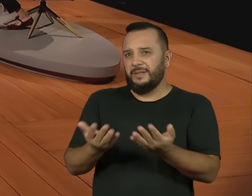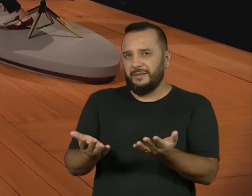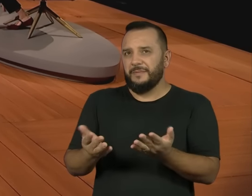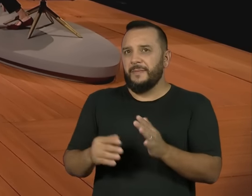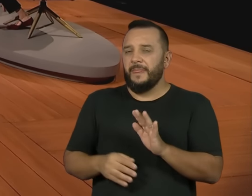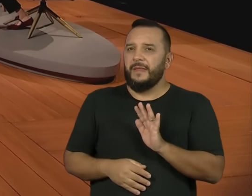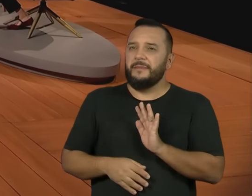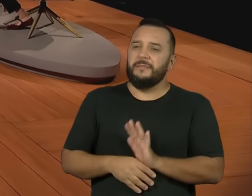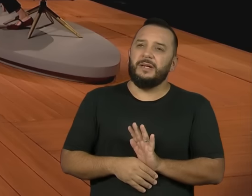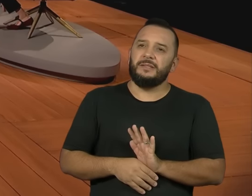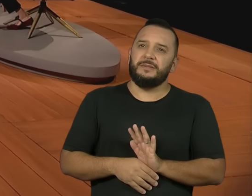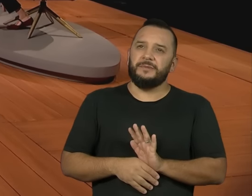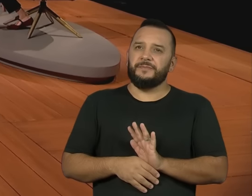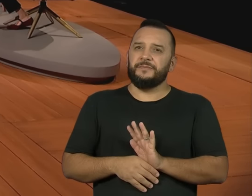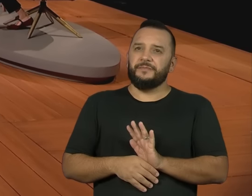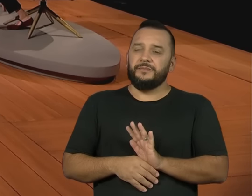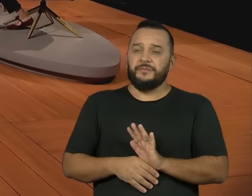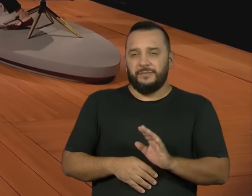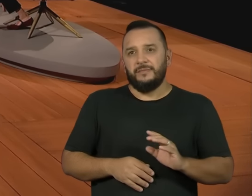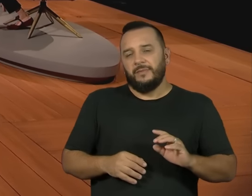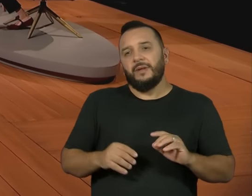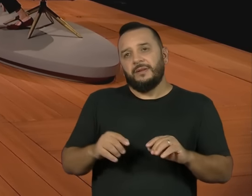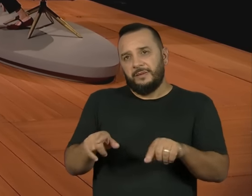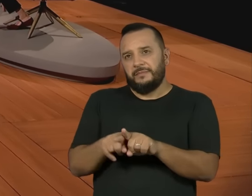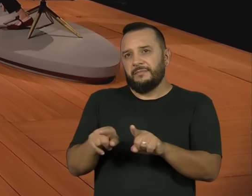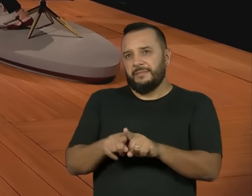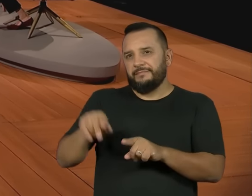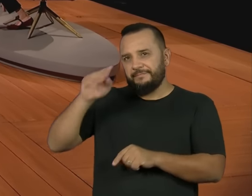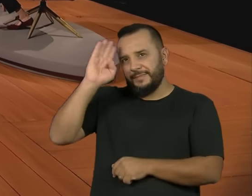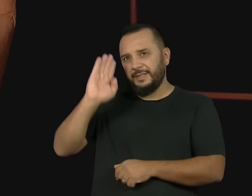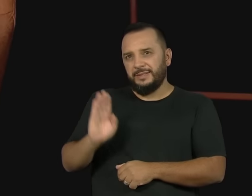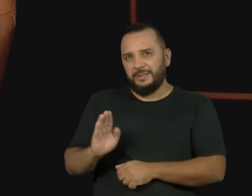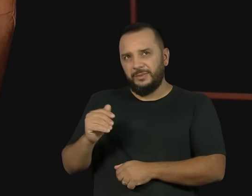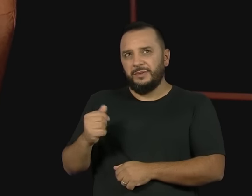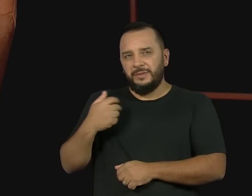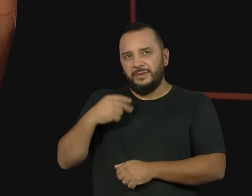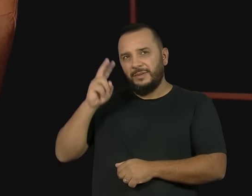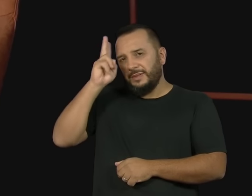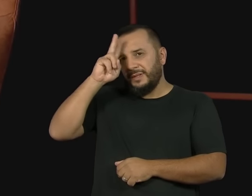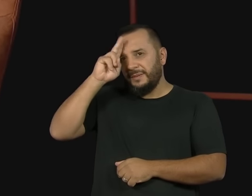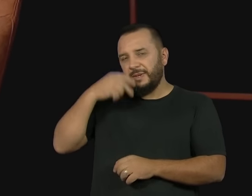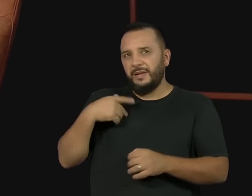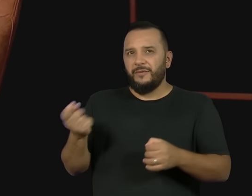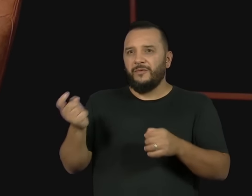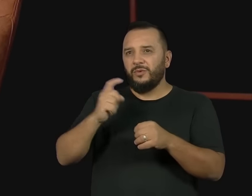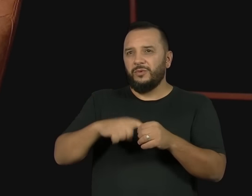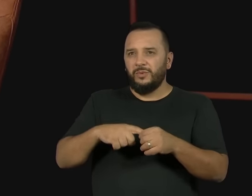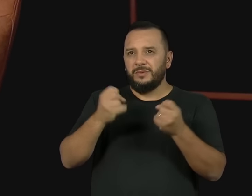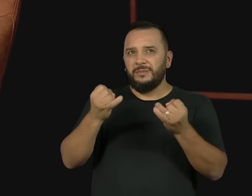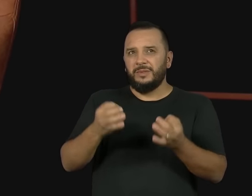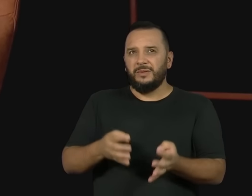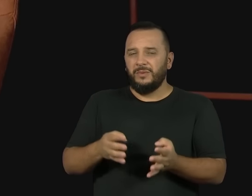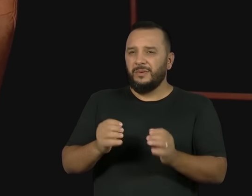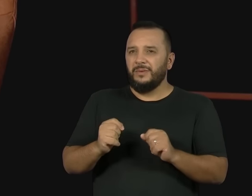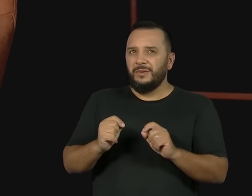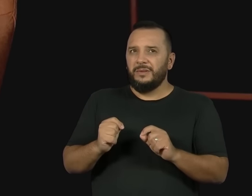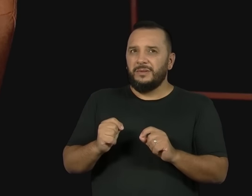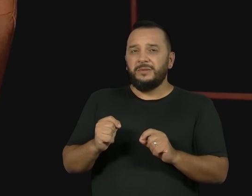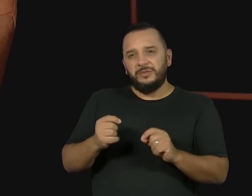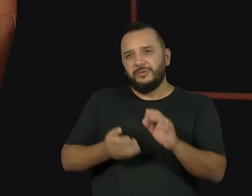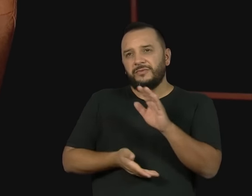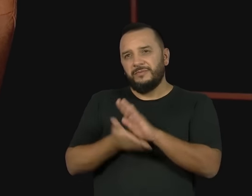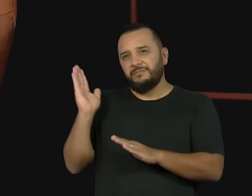Bom, e para o Brasil. E eu me lembro que ela voltou para o campo dizendo para mim, a gente vai